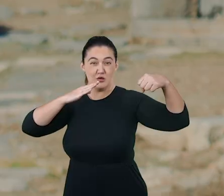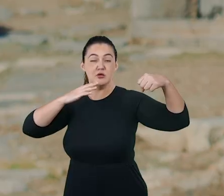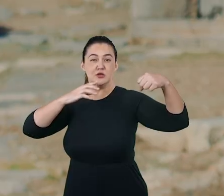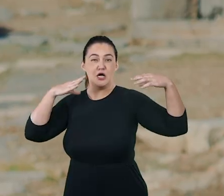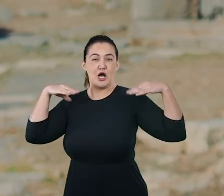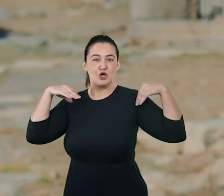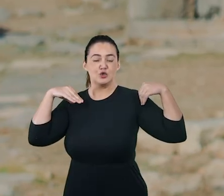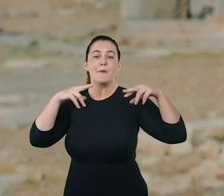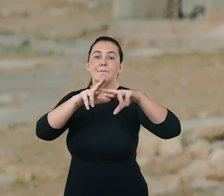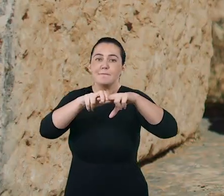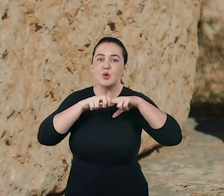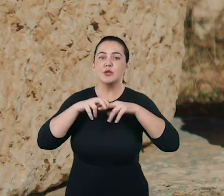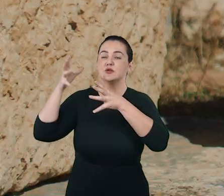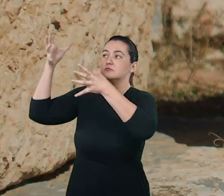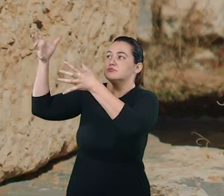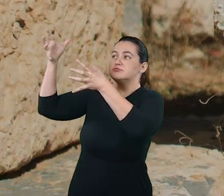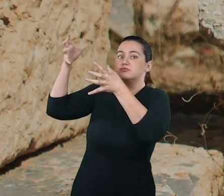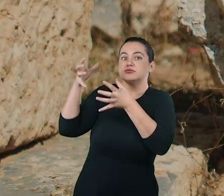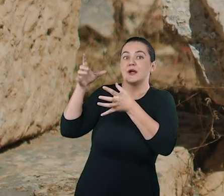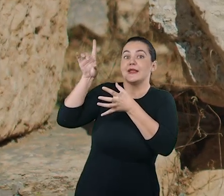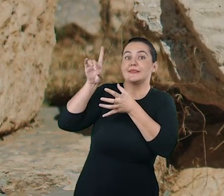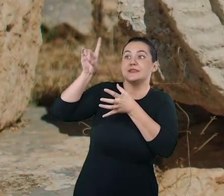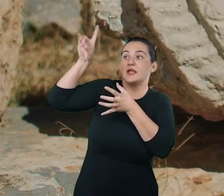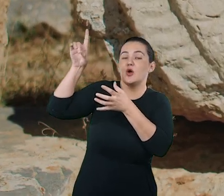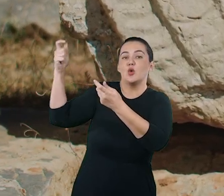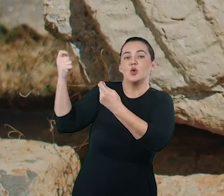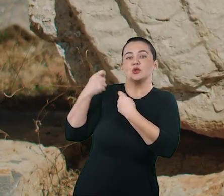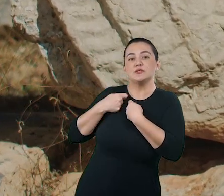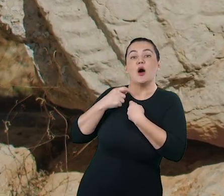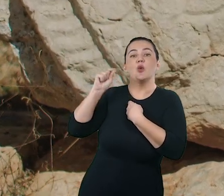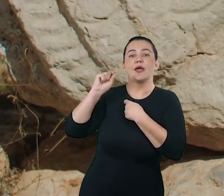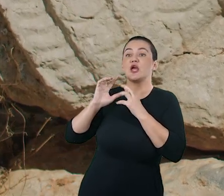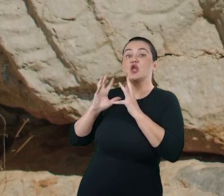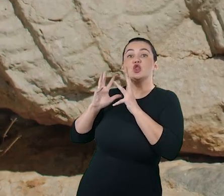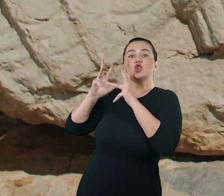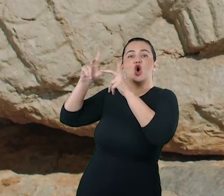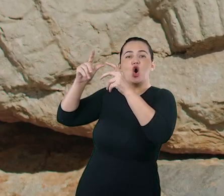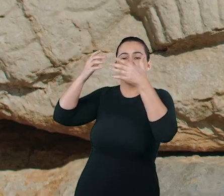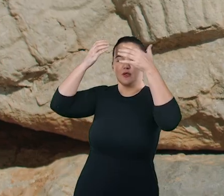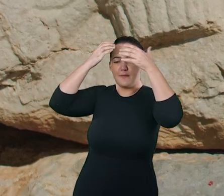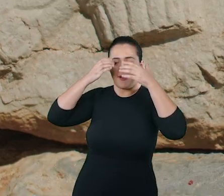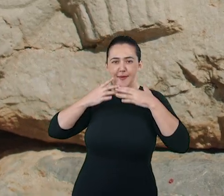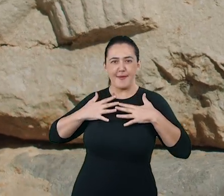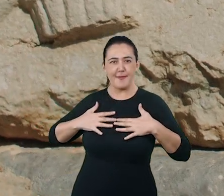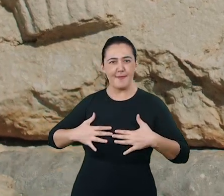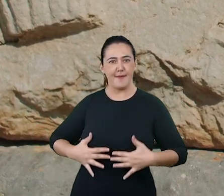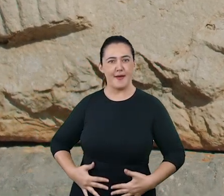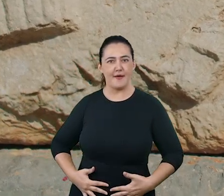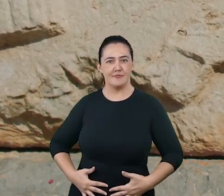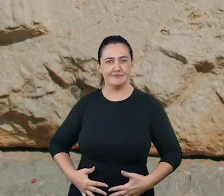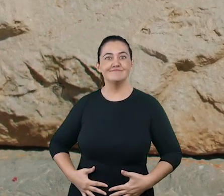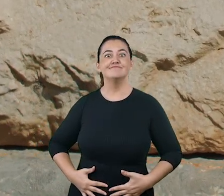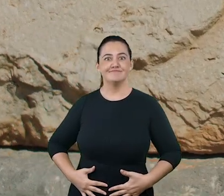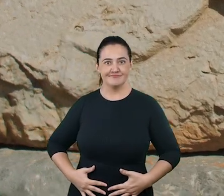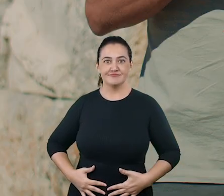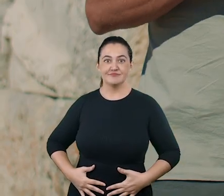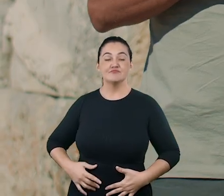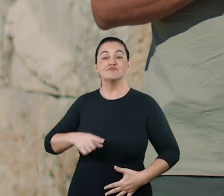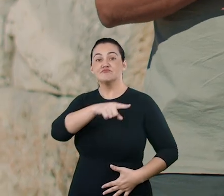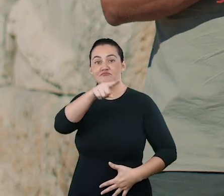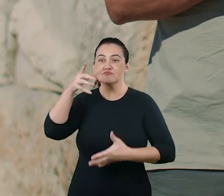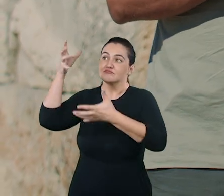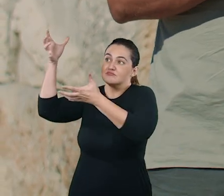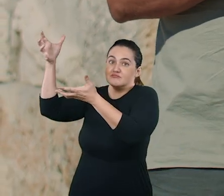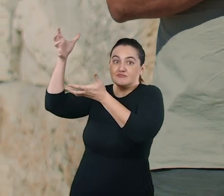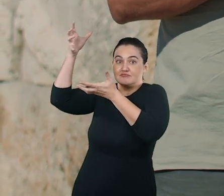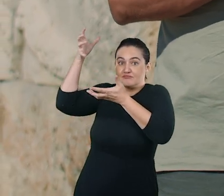a armadura de Deus, porque a gente não pode imaginar que Paulo estava tendo em mente todos esses elementos. Peguem toda a